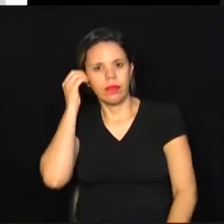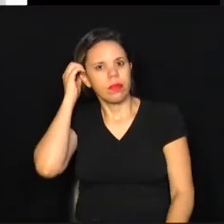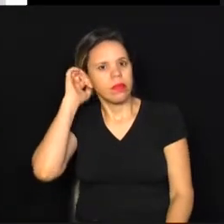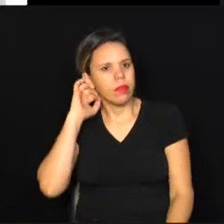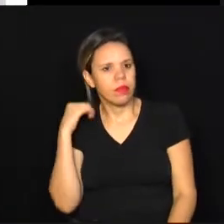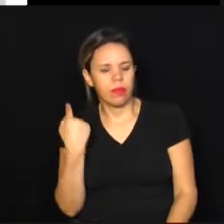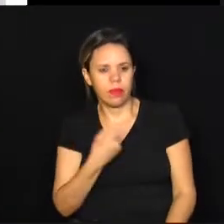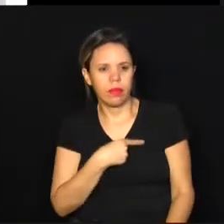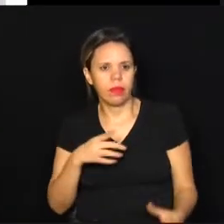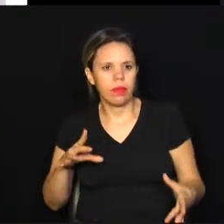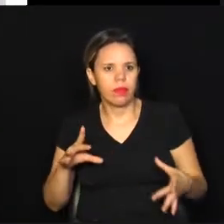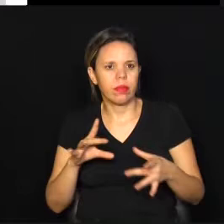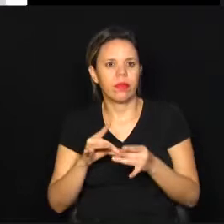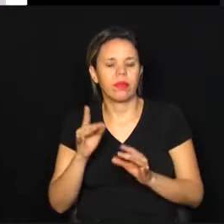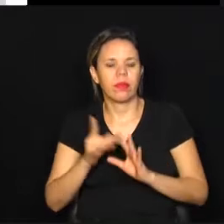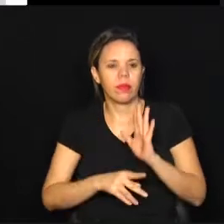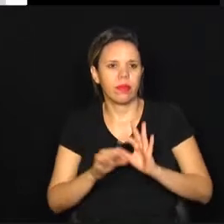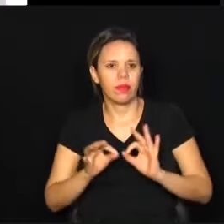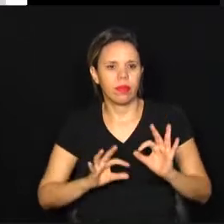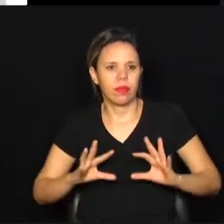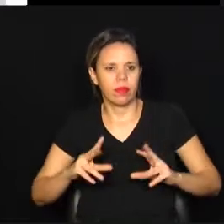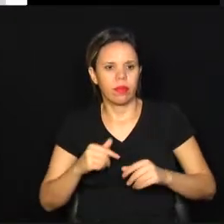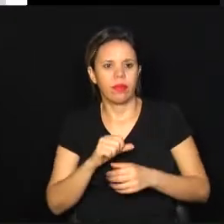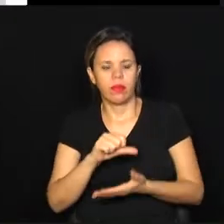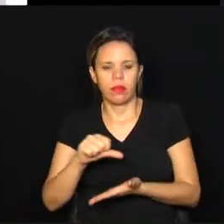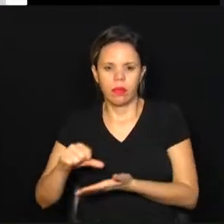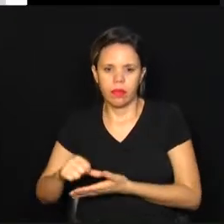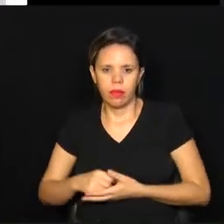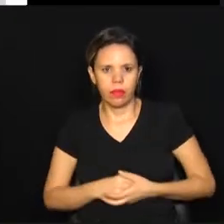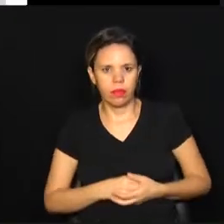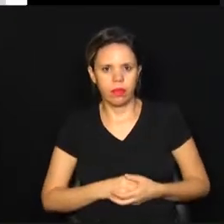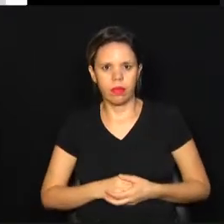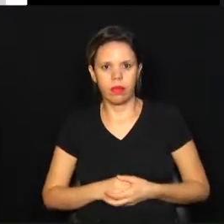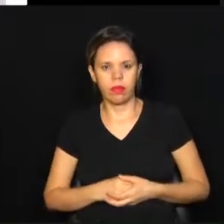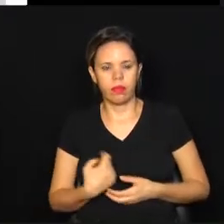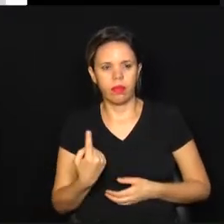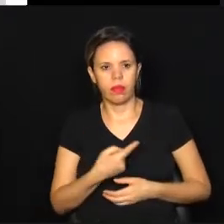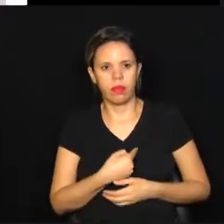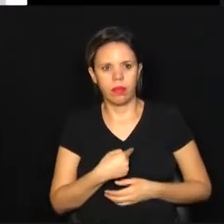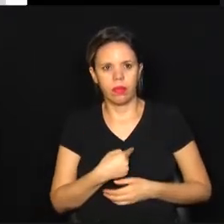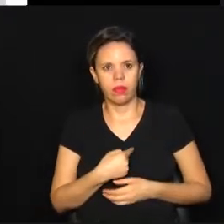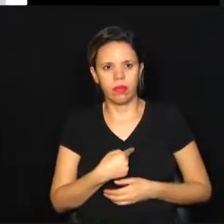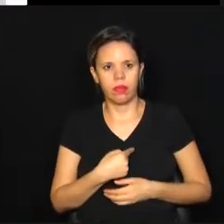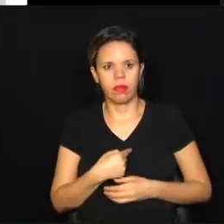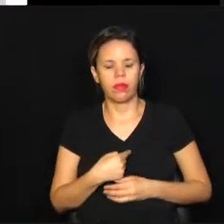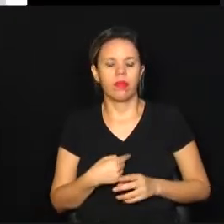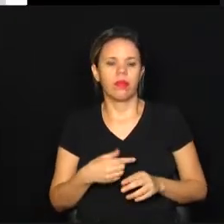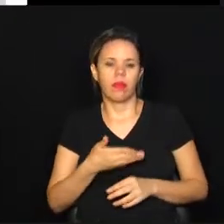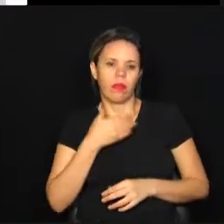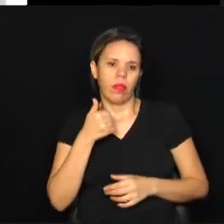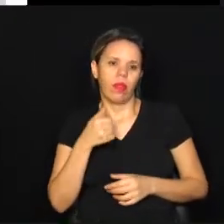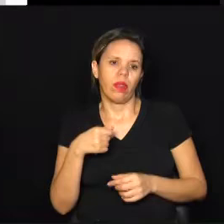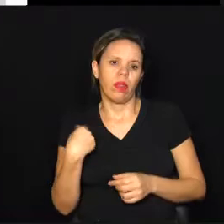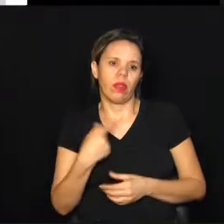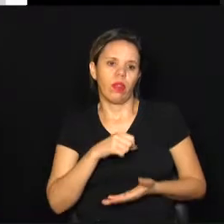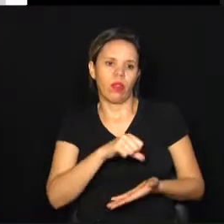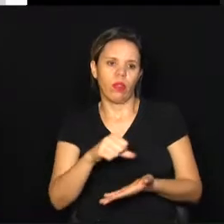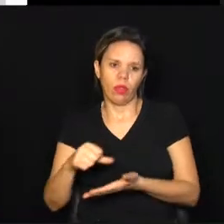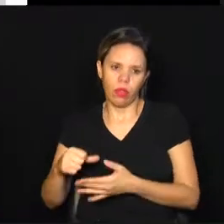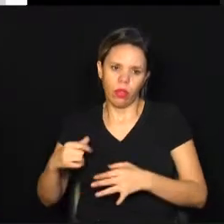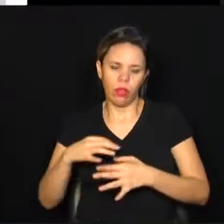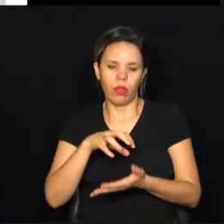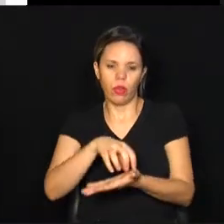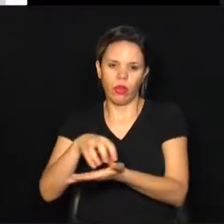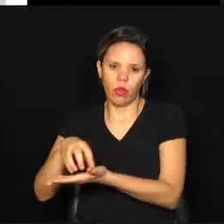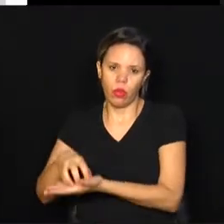a gente atrelou a esse plano todo o zoneamento, né? Então, a gente atrelou todo o desenho, né, da zona de